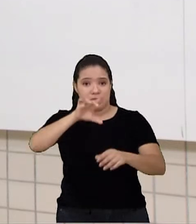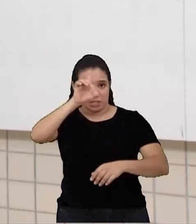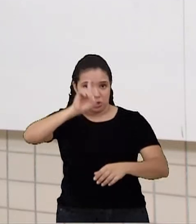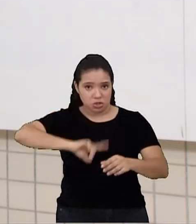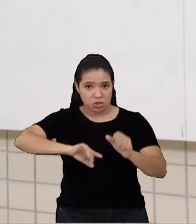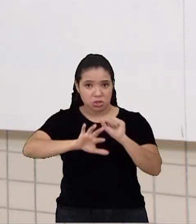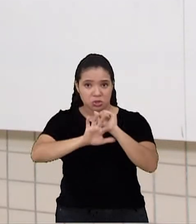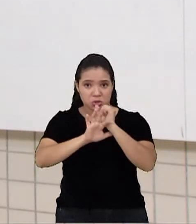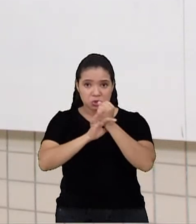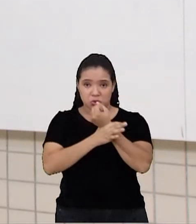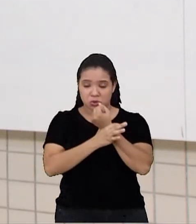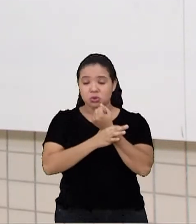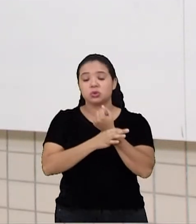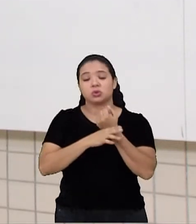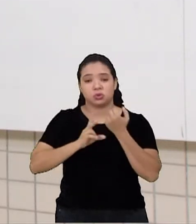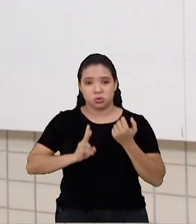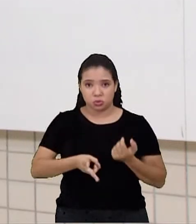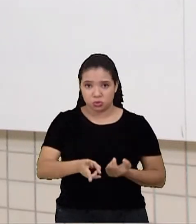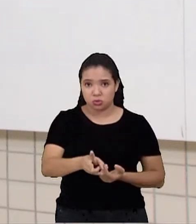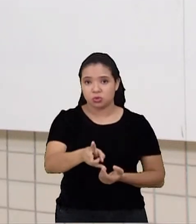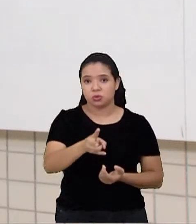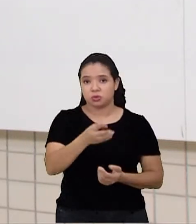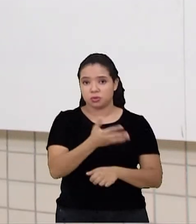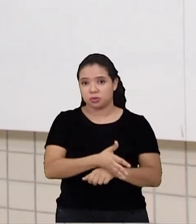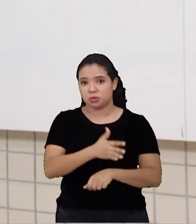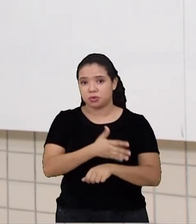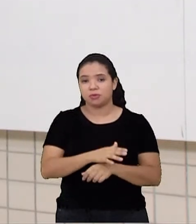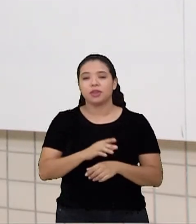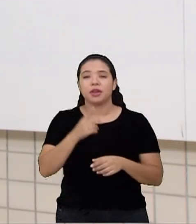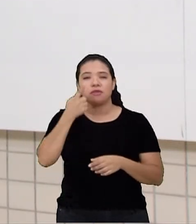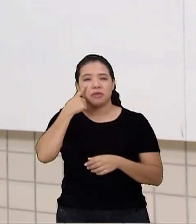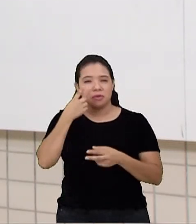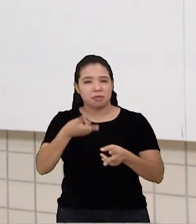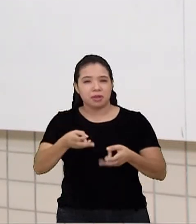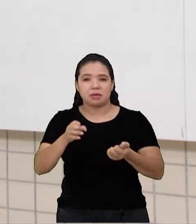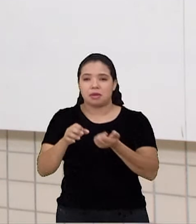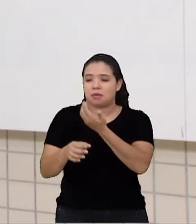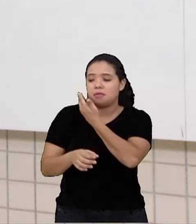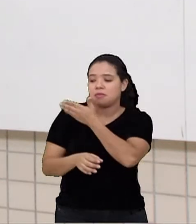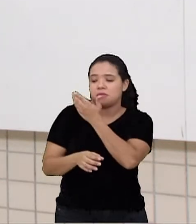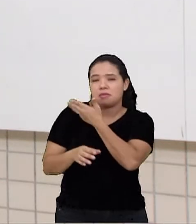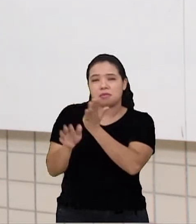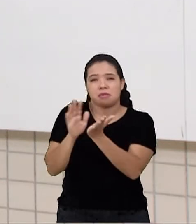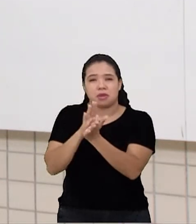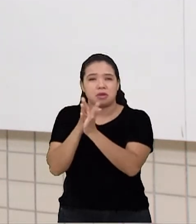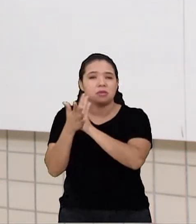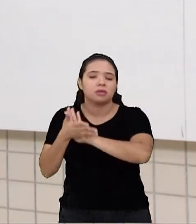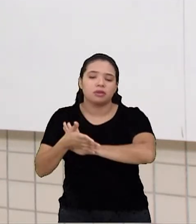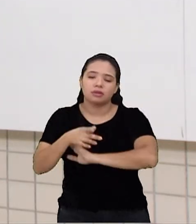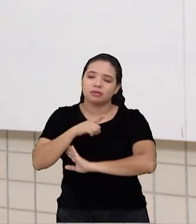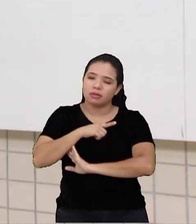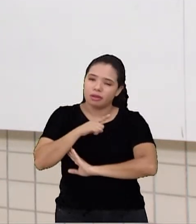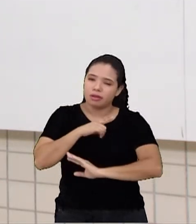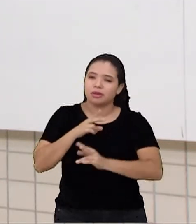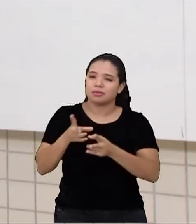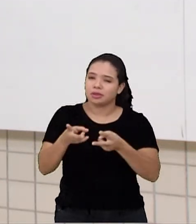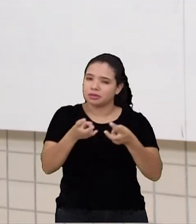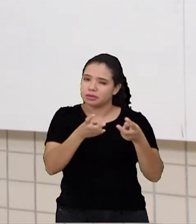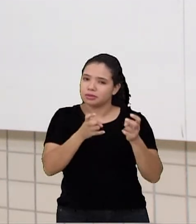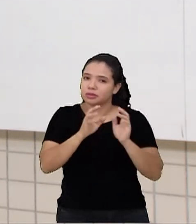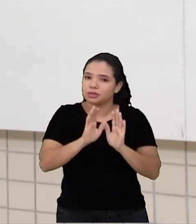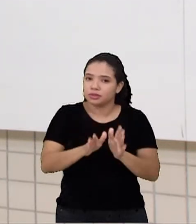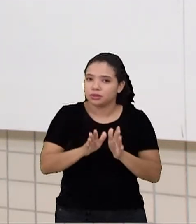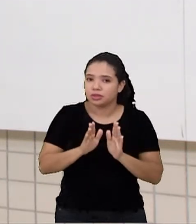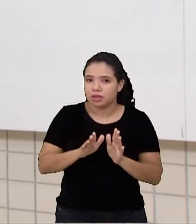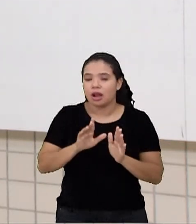luta constante. A gente vê casos de racismo, de preconceito. Então, isso tudo agride